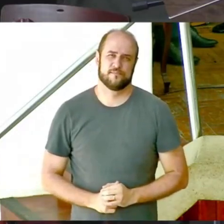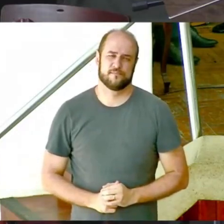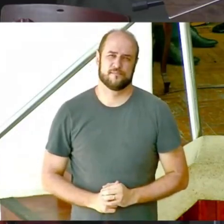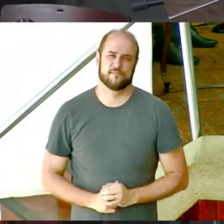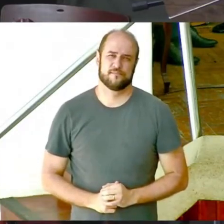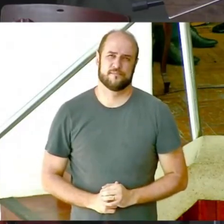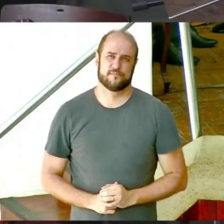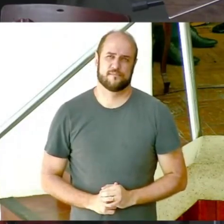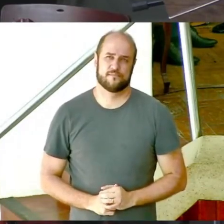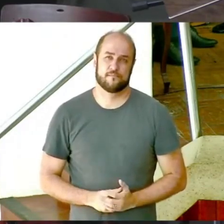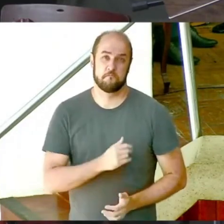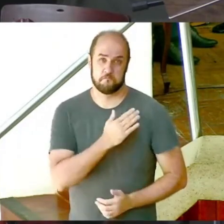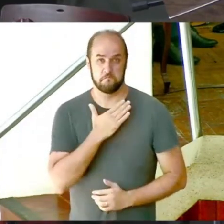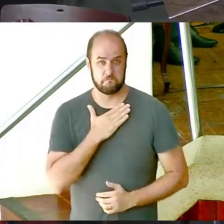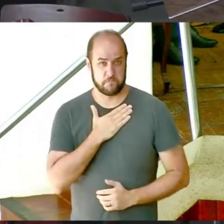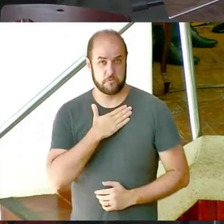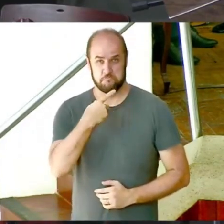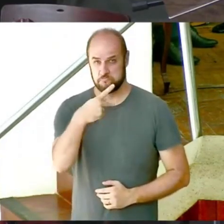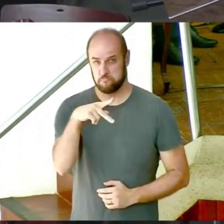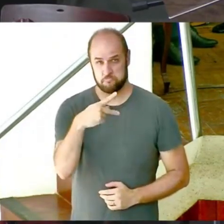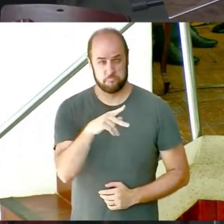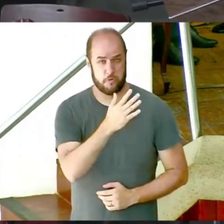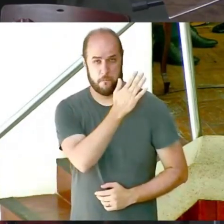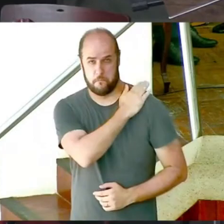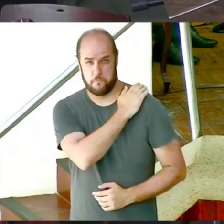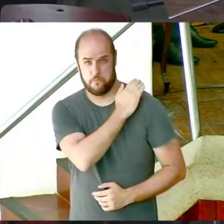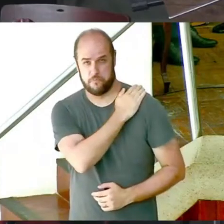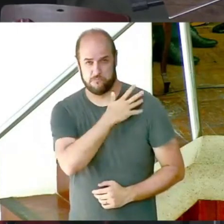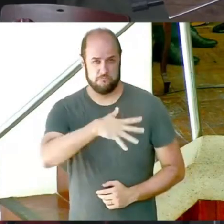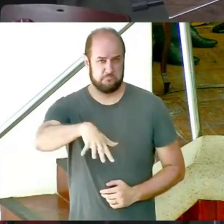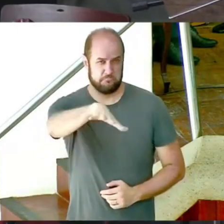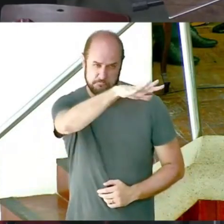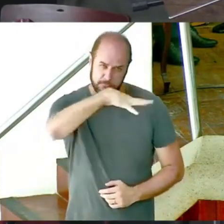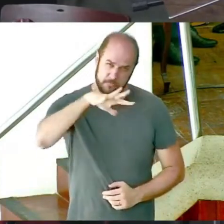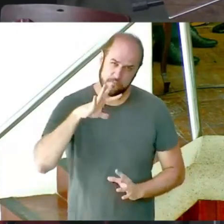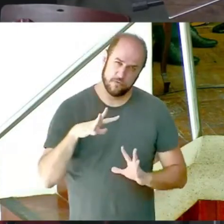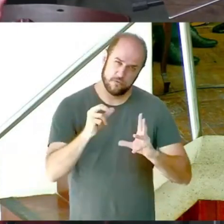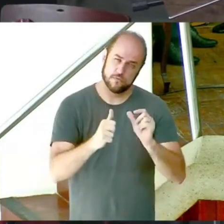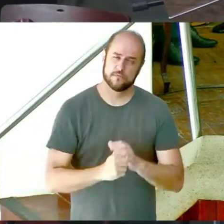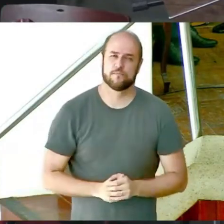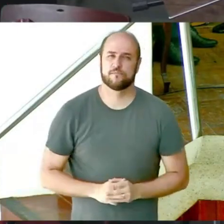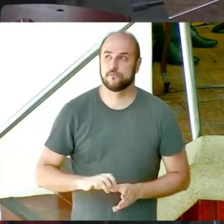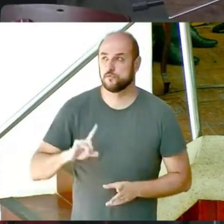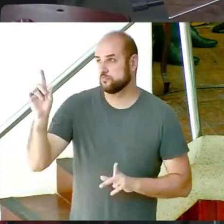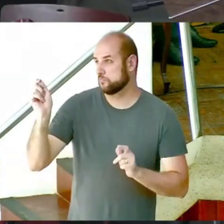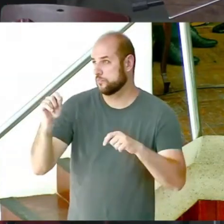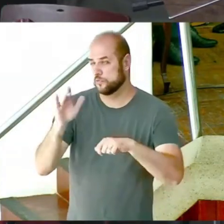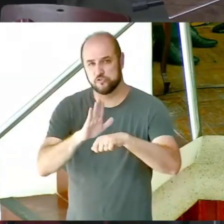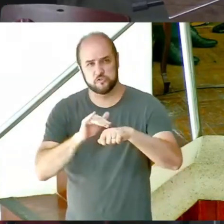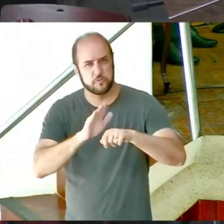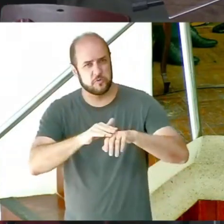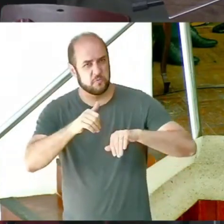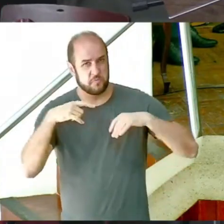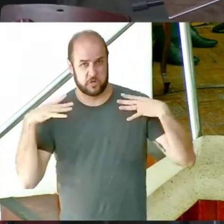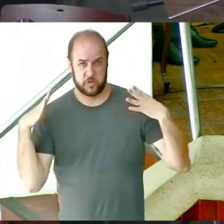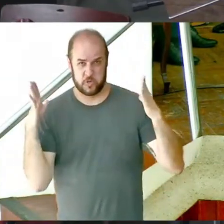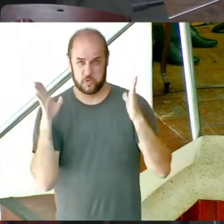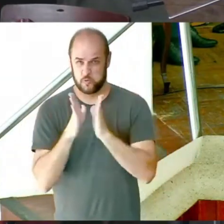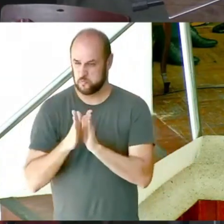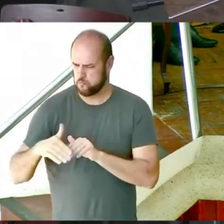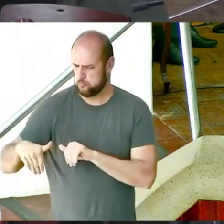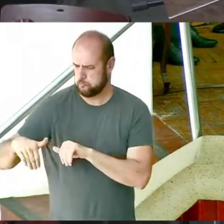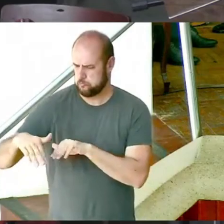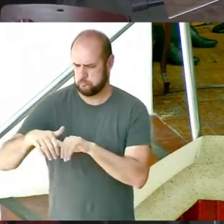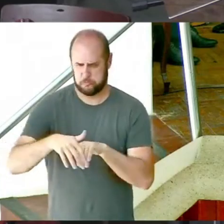Nos meus ombros, nos seus ombros. Deus poderia ter chamado o seu exército celestial de